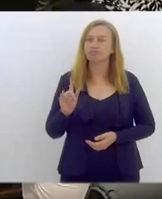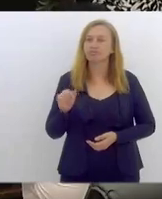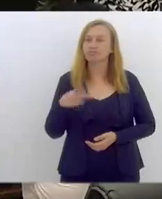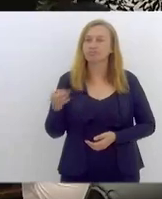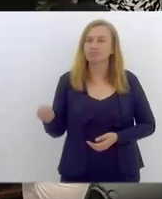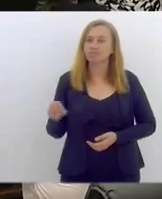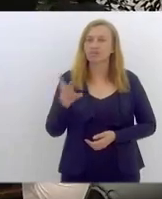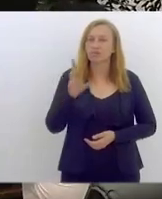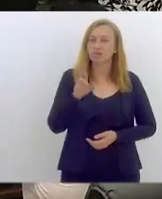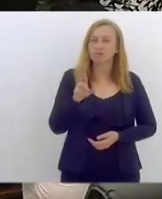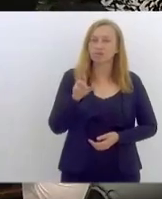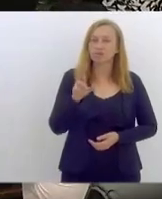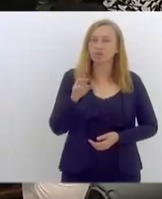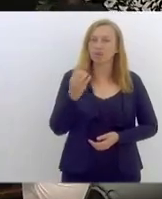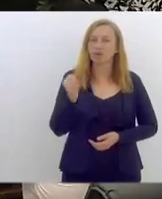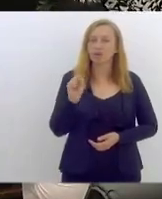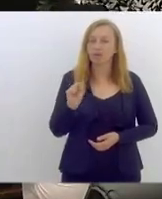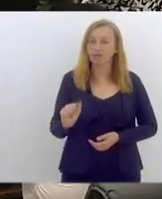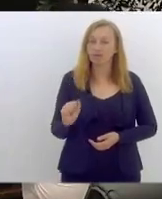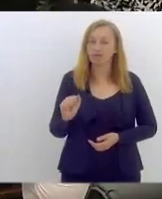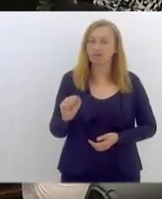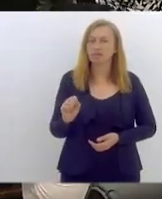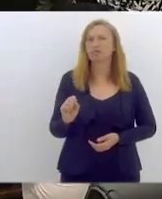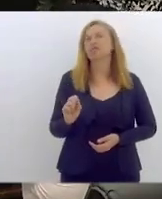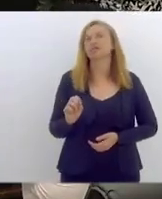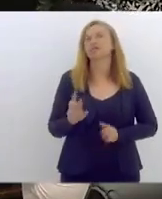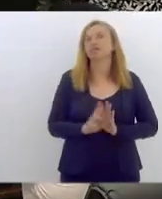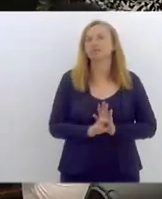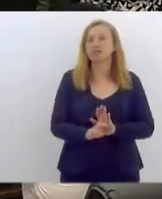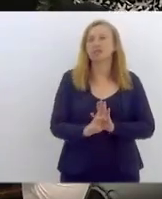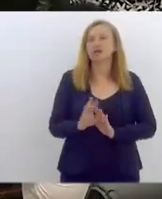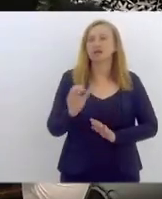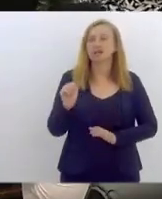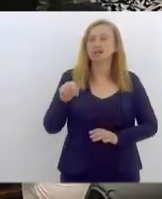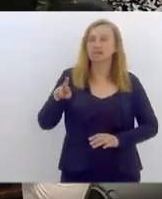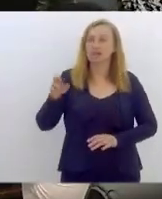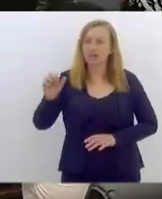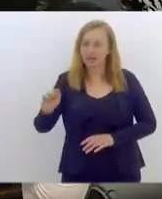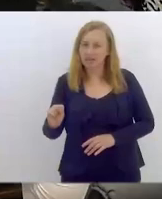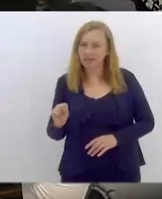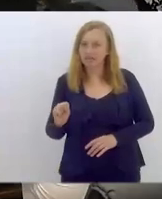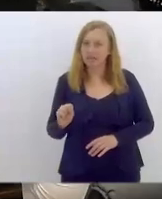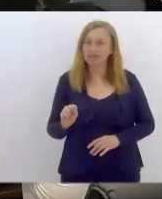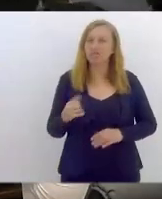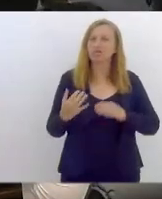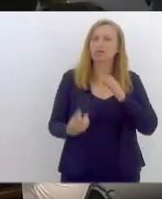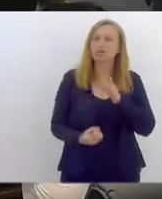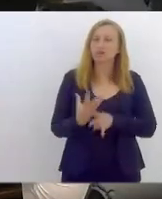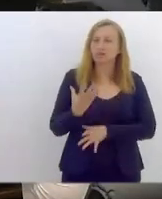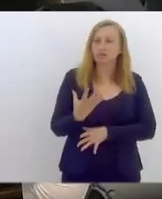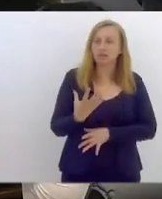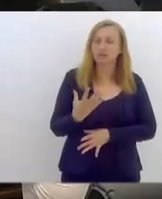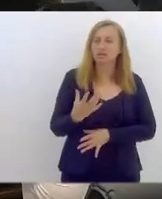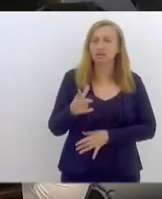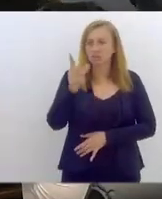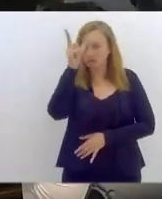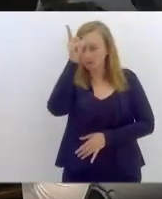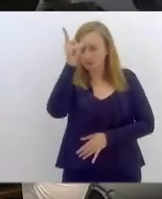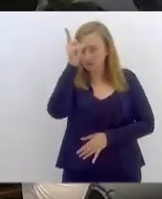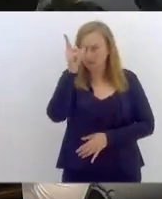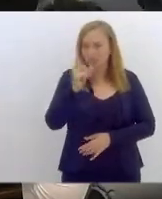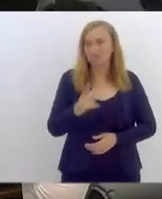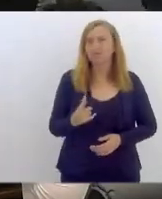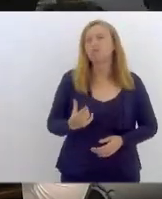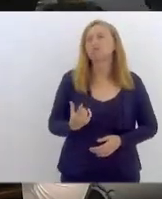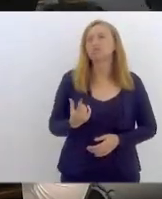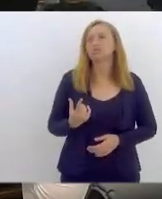Luxemburgo, representada por Andreas Ben, que a fundação é uma instituição alemã sem fins